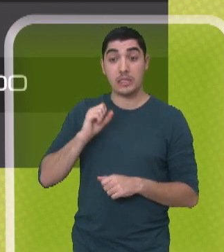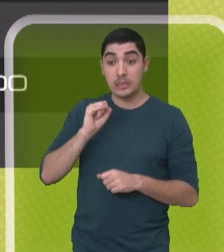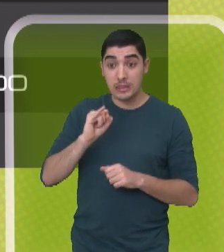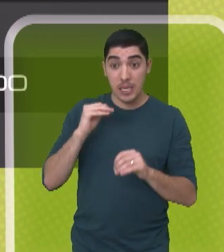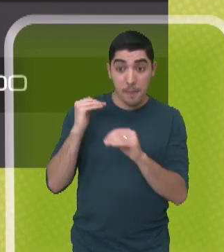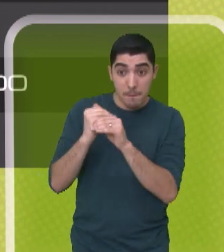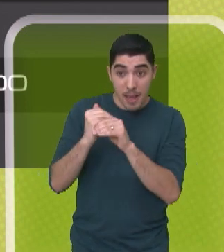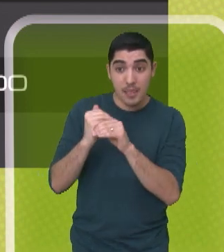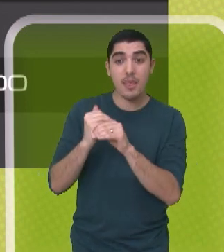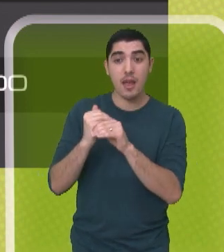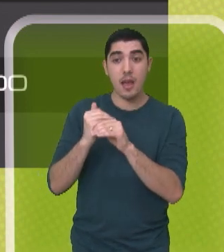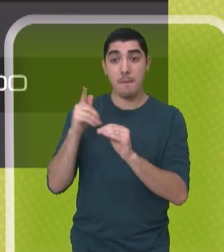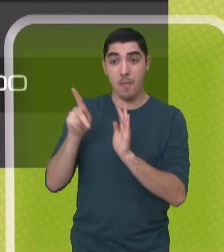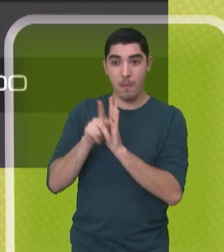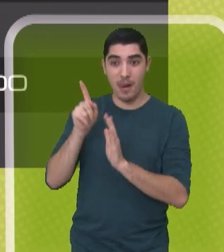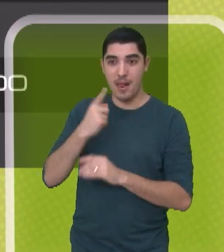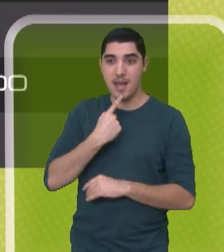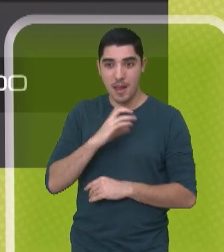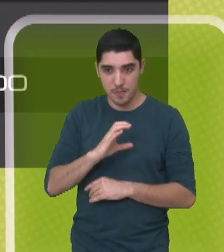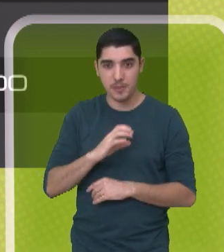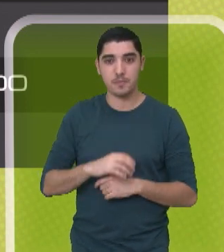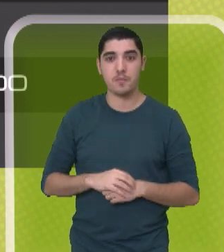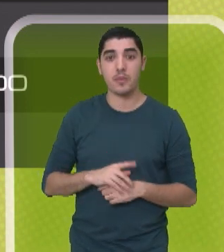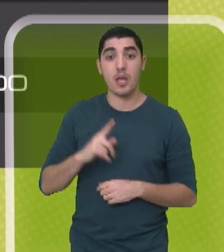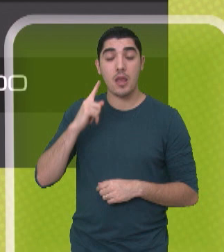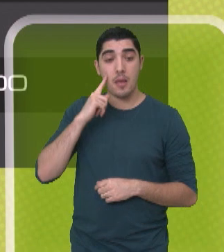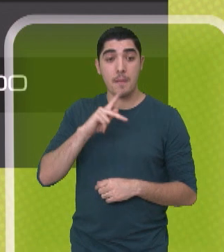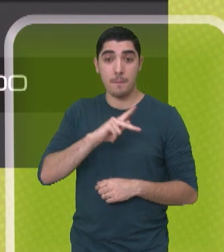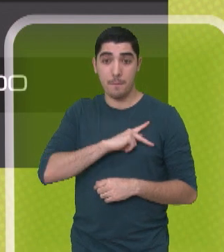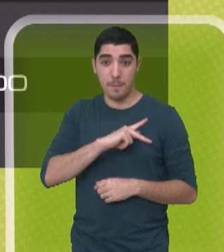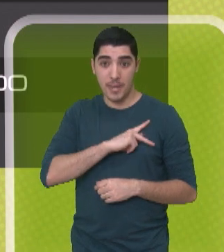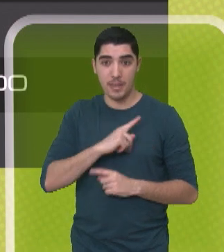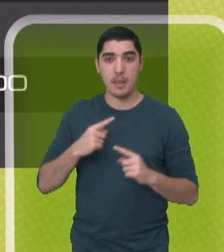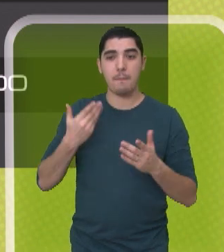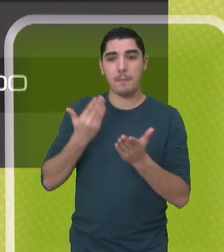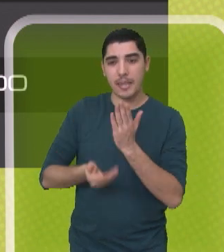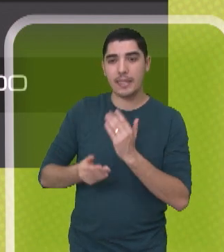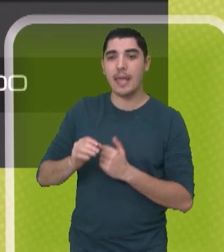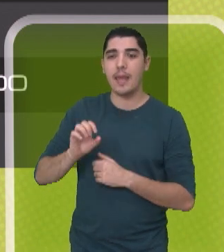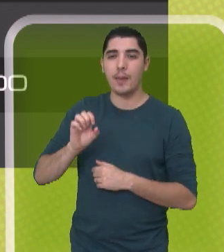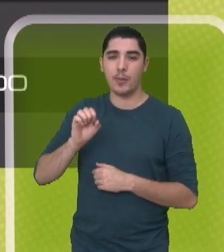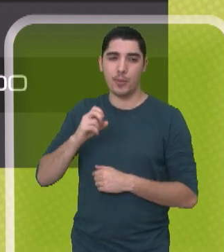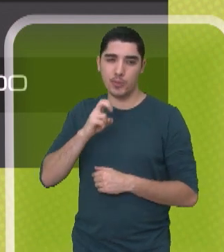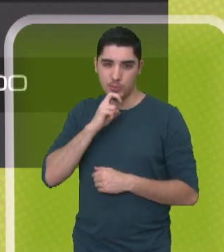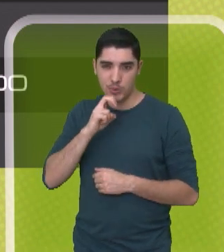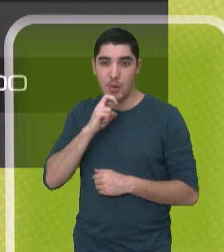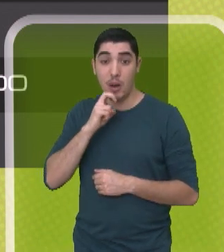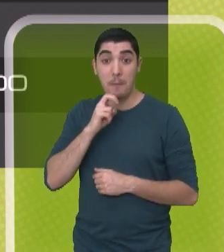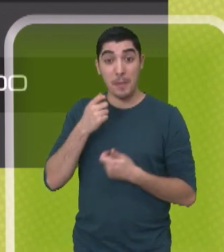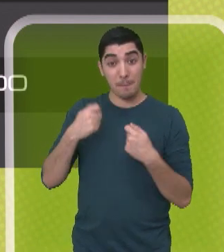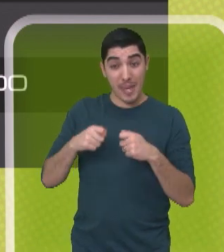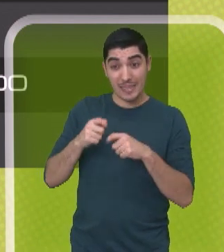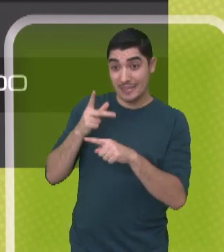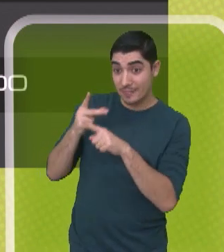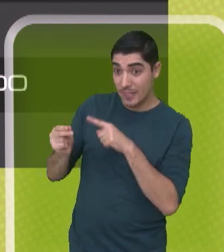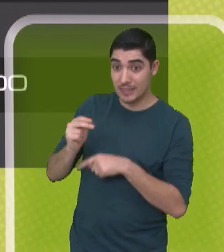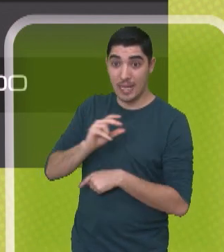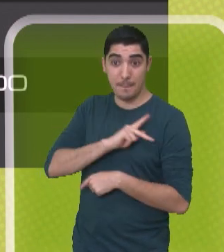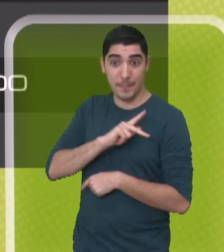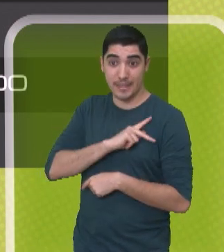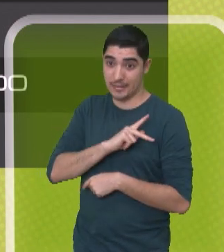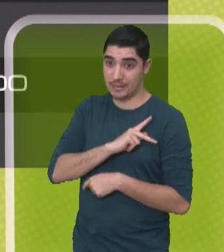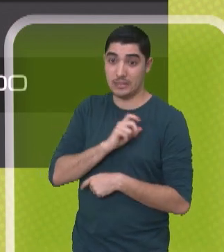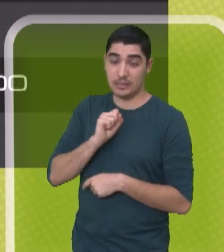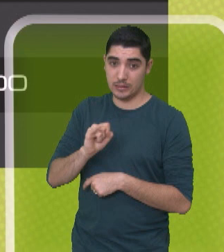em Campinas. O Pinda Futsal perdeu para o Sorocaba 3-2. Precisa vencer no tempo normal e vencer. E joga pelo empate na